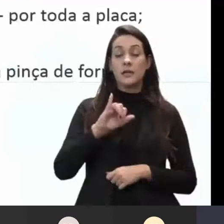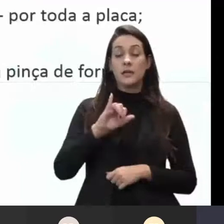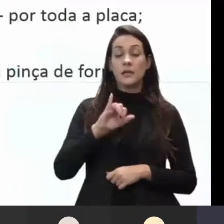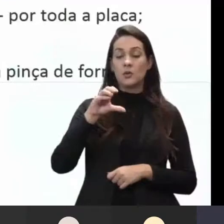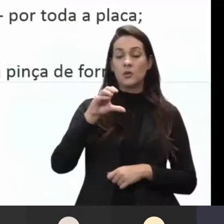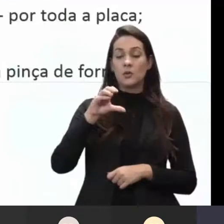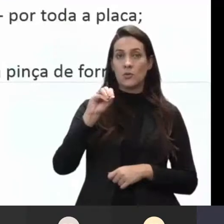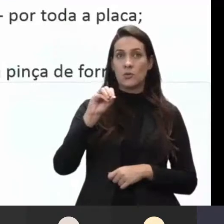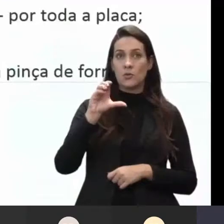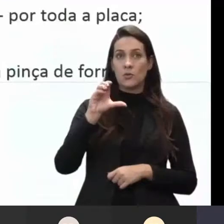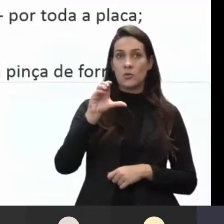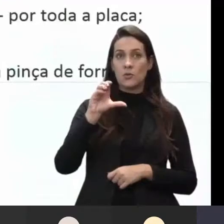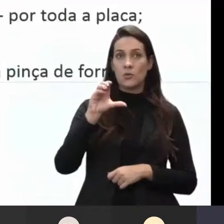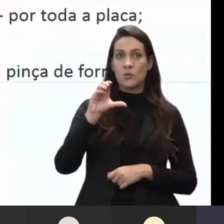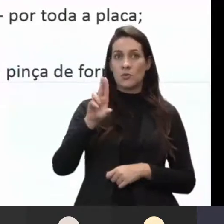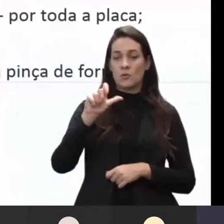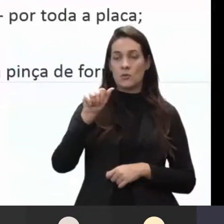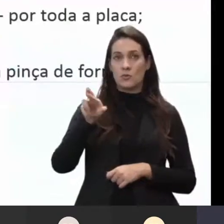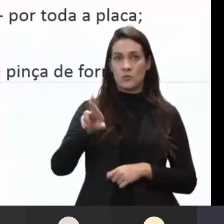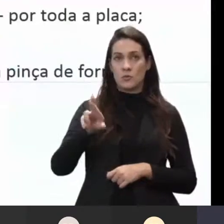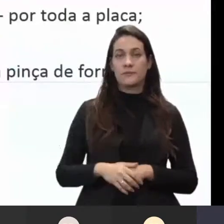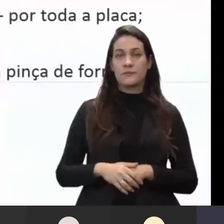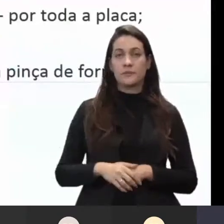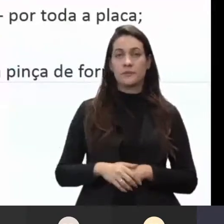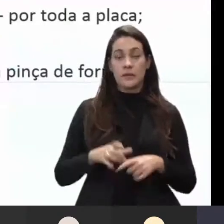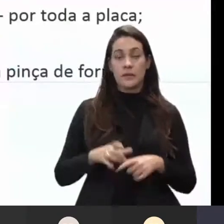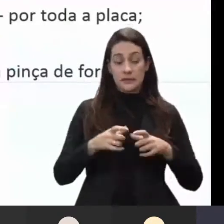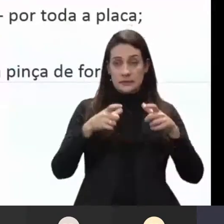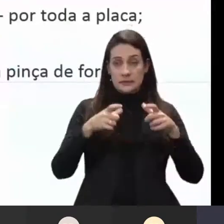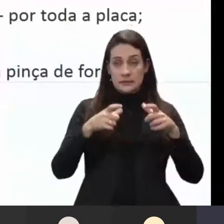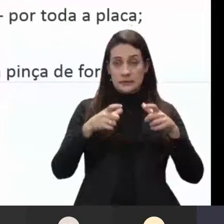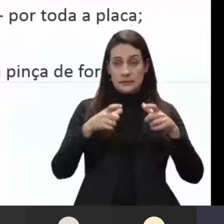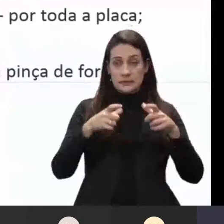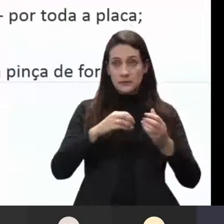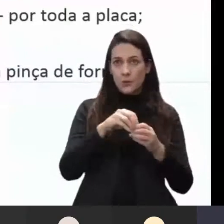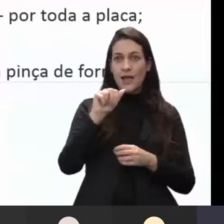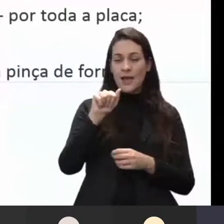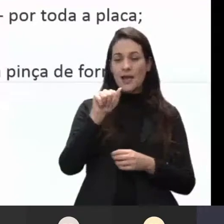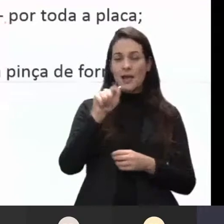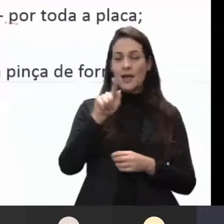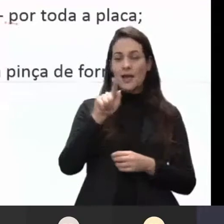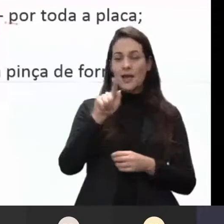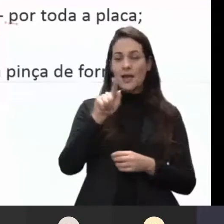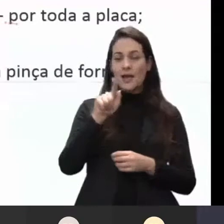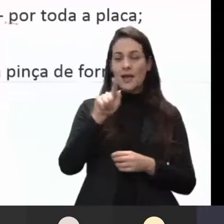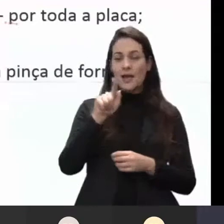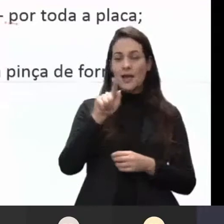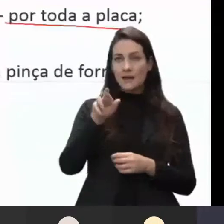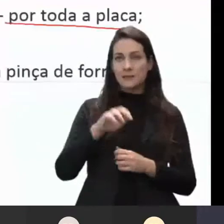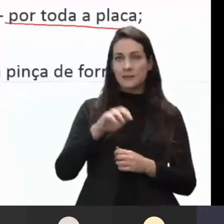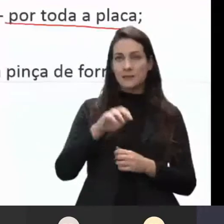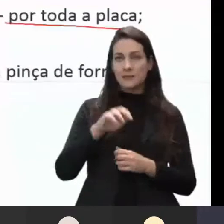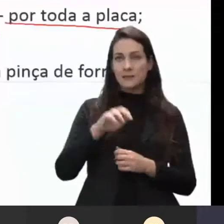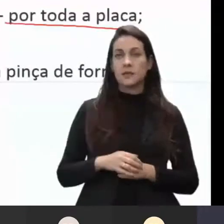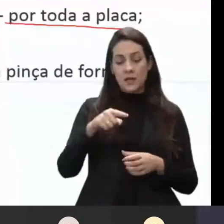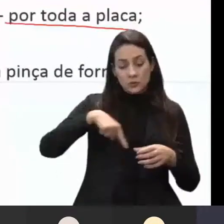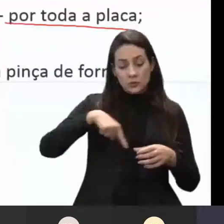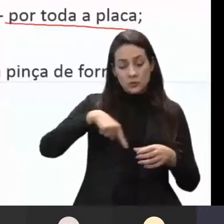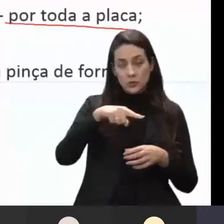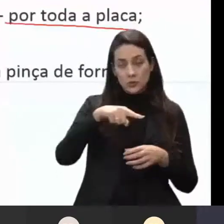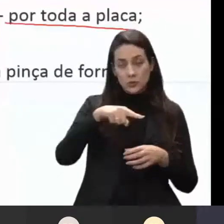inocular através de estrias em agar Miller-Hinton. E essas estrias, elas vão ocorrer aí por toda a placa. Então, você